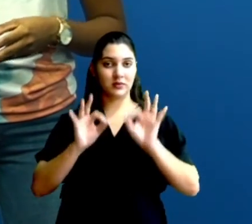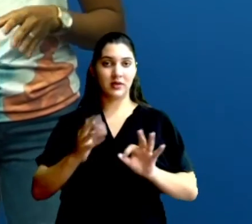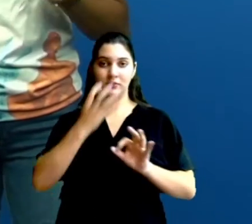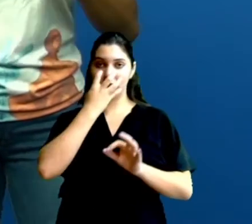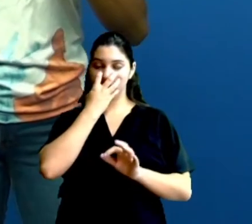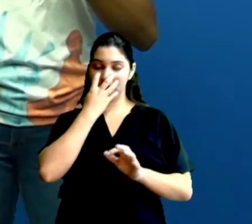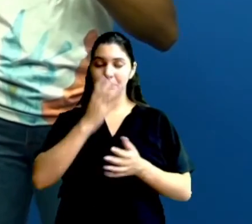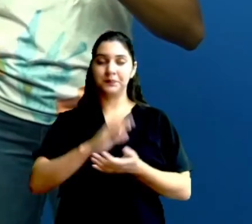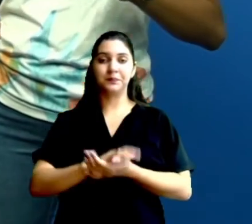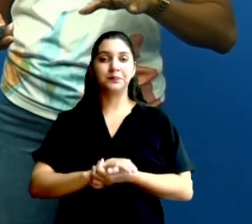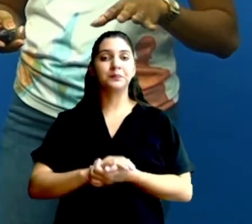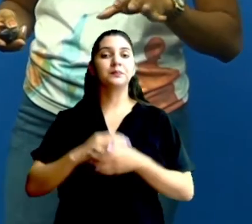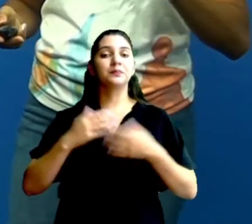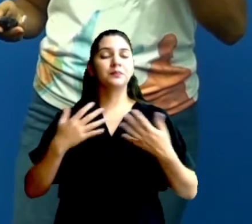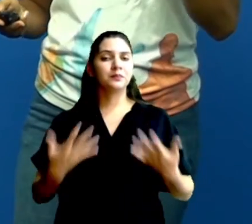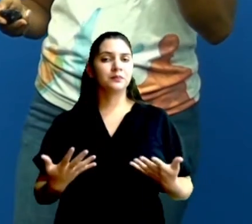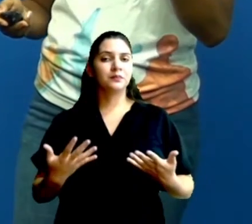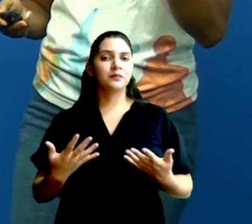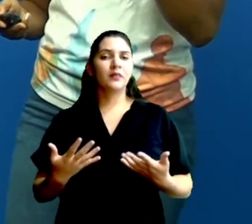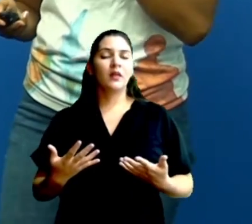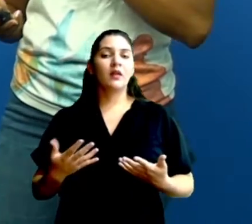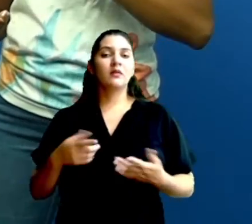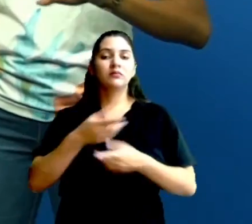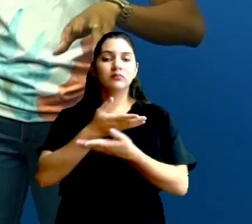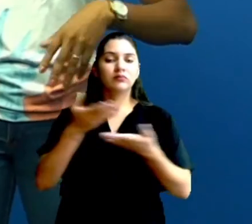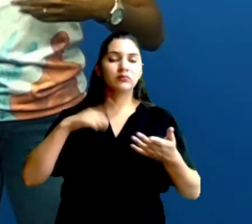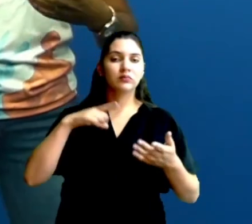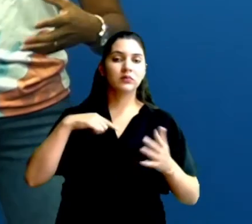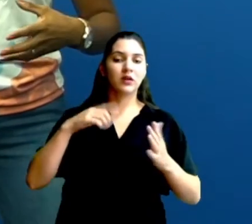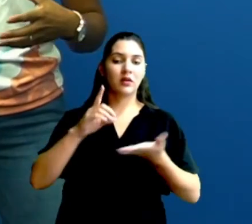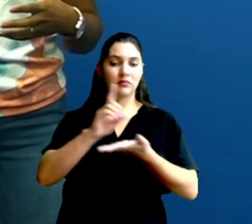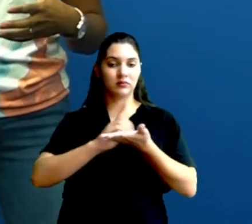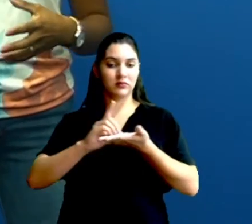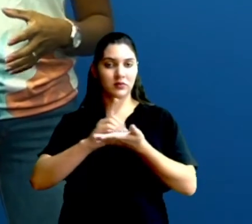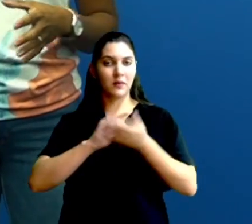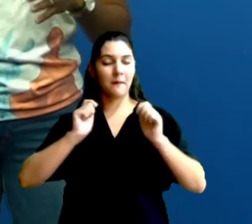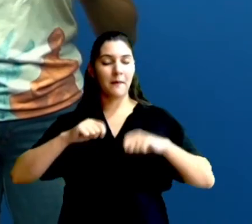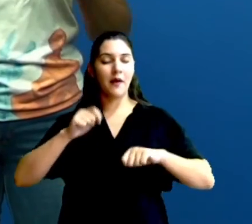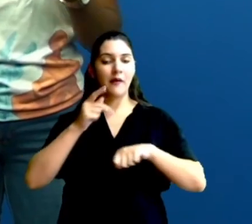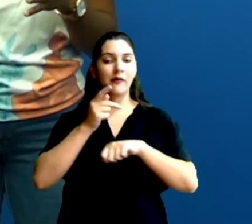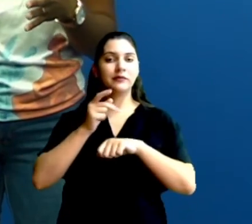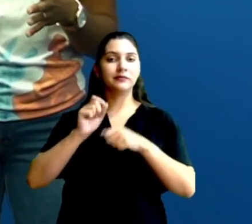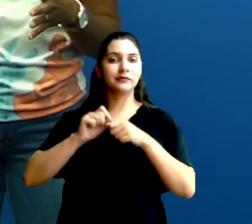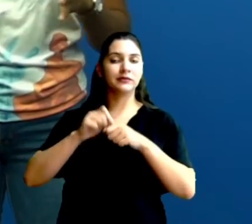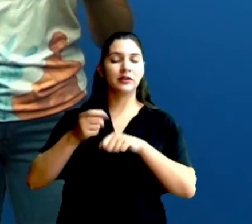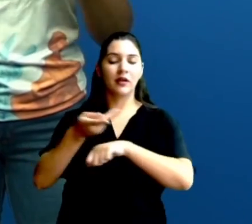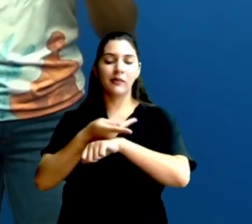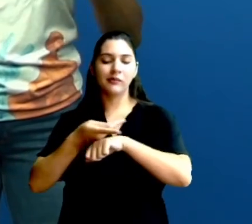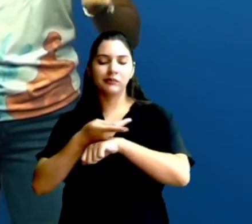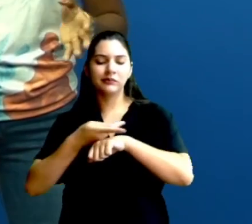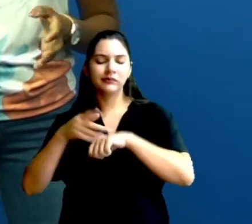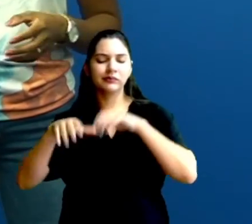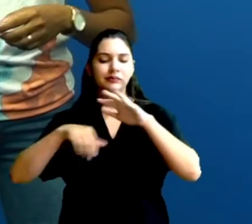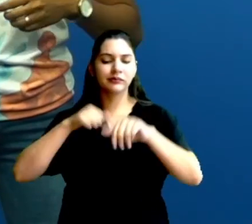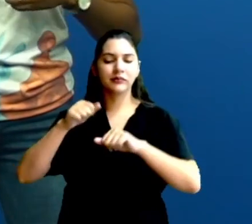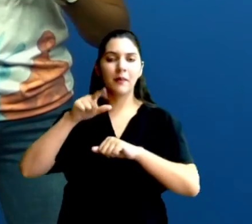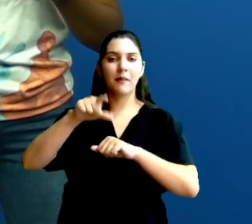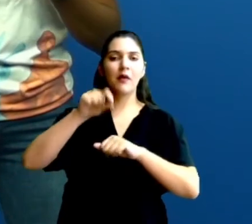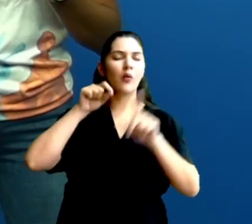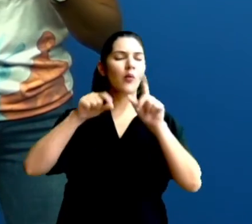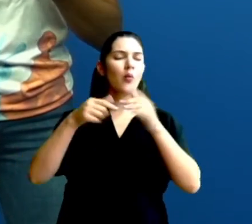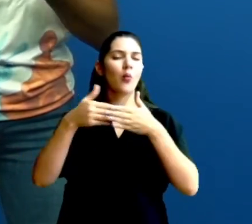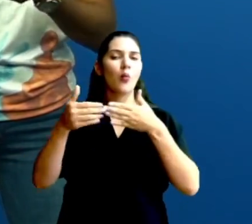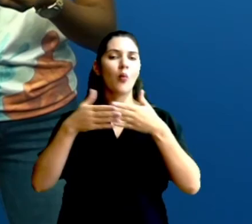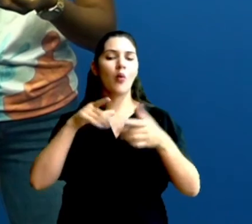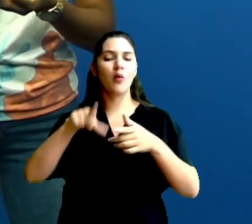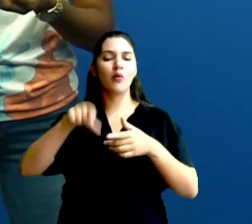certo? Então, você aí que tem um dicionário, você faz essa busca. Procura, pega qualquer palavra que você